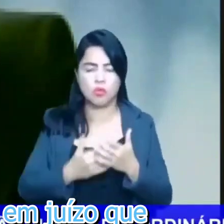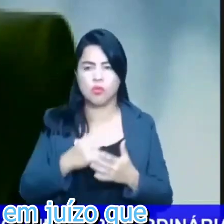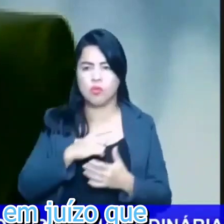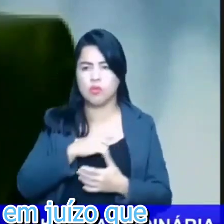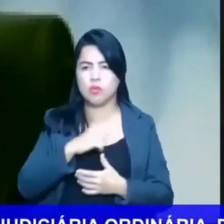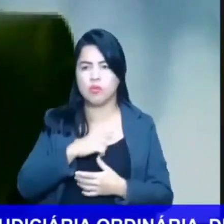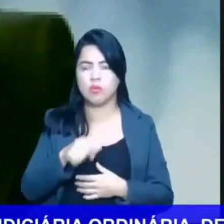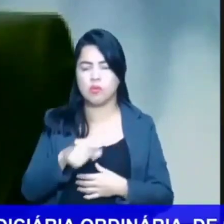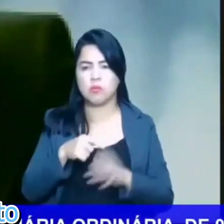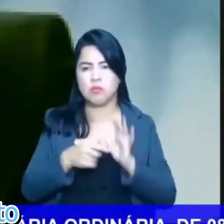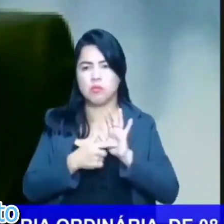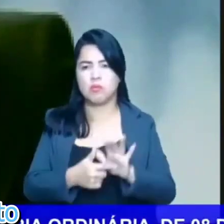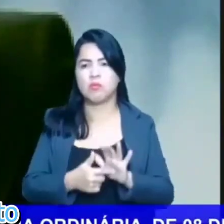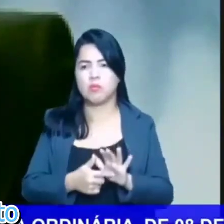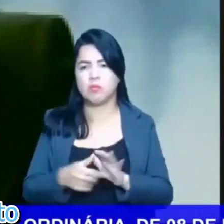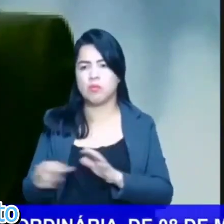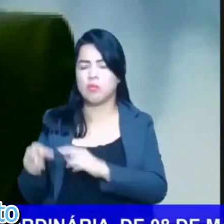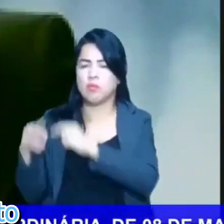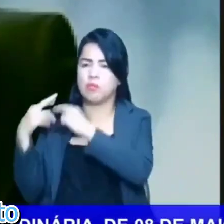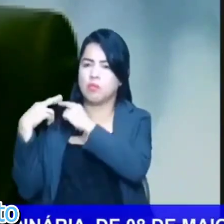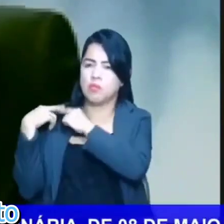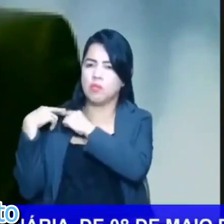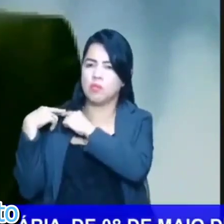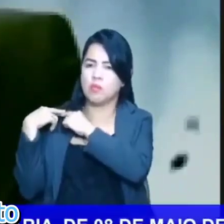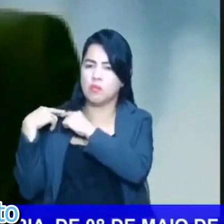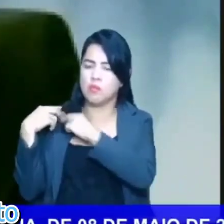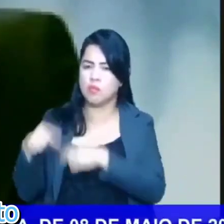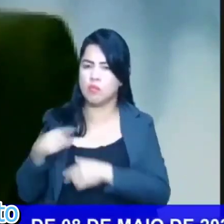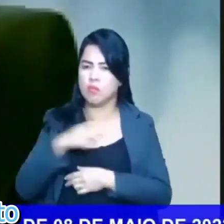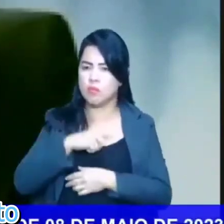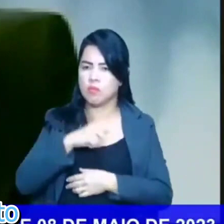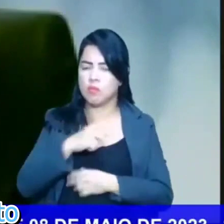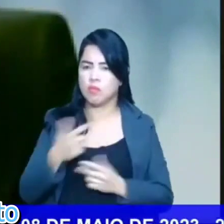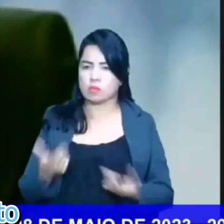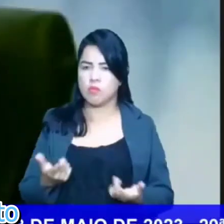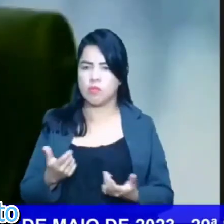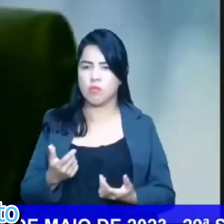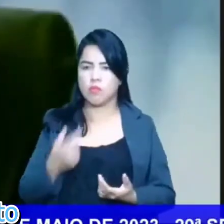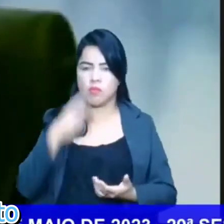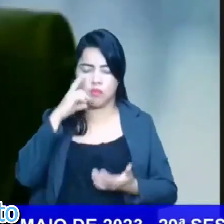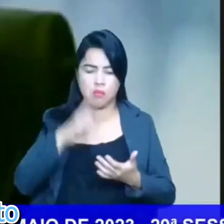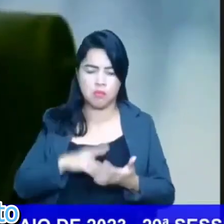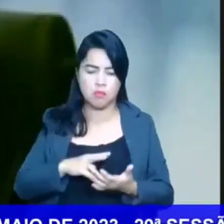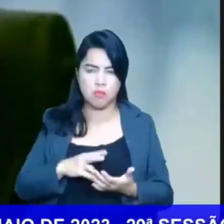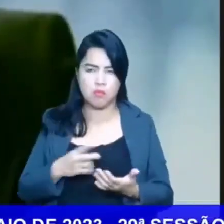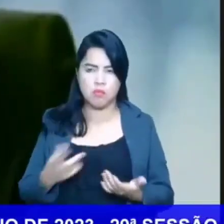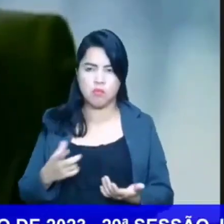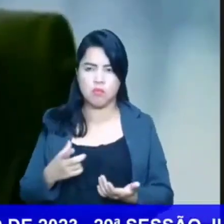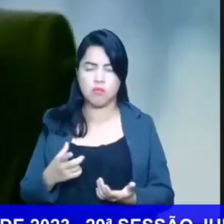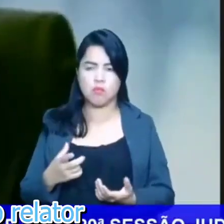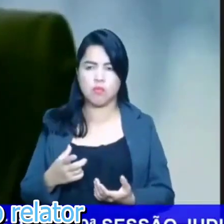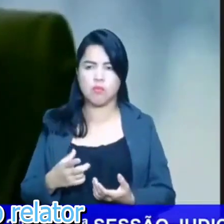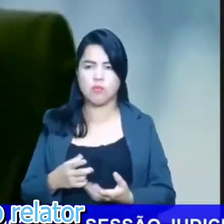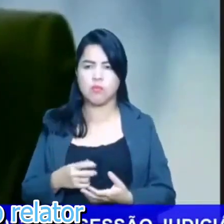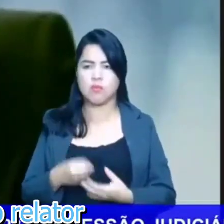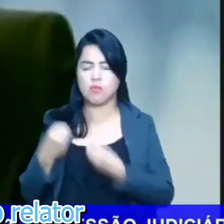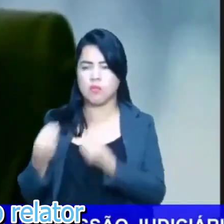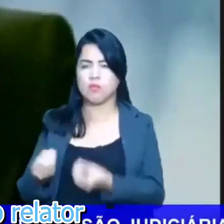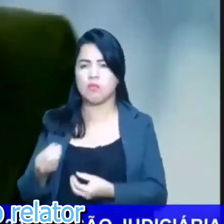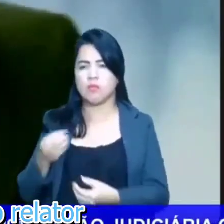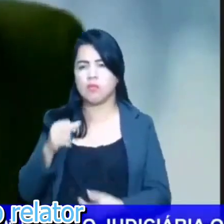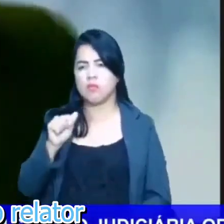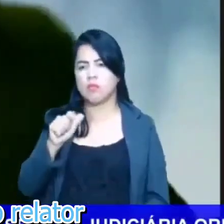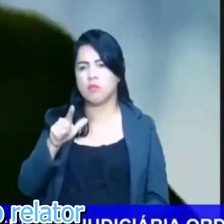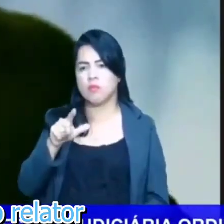juízo que aponte para a responsabilidade deste suposto ilícito atribuído à